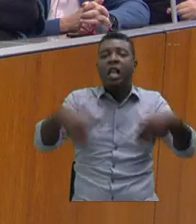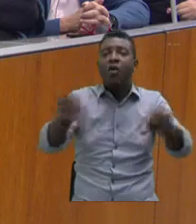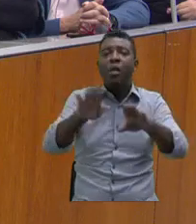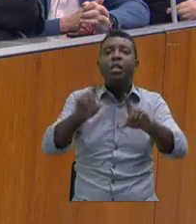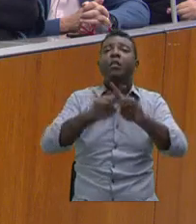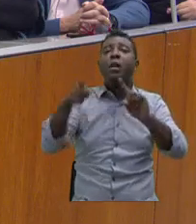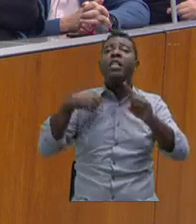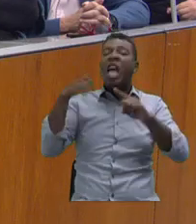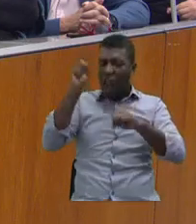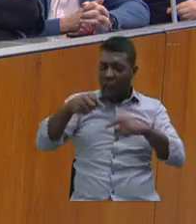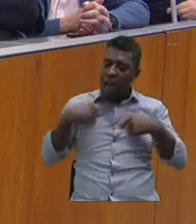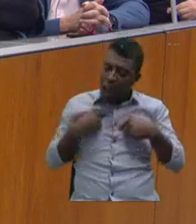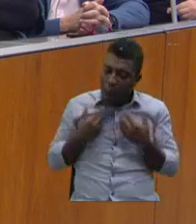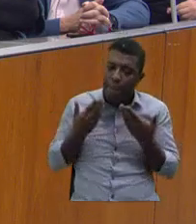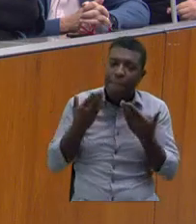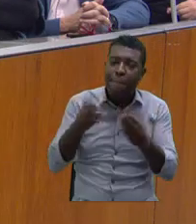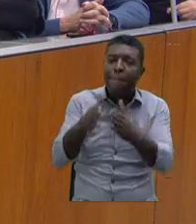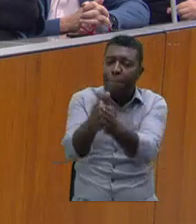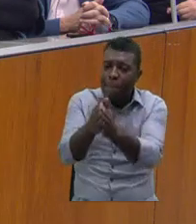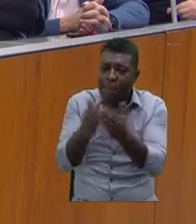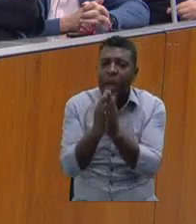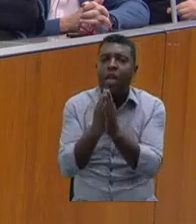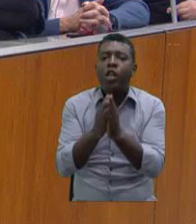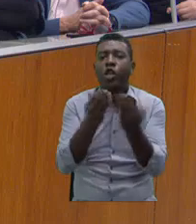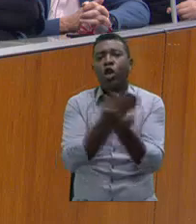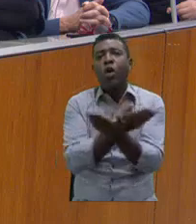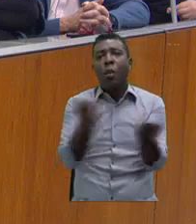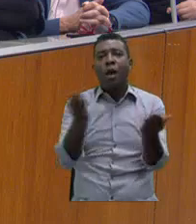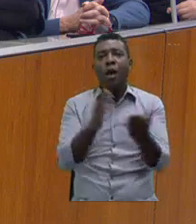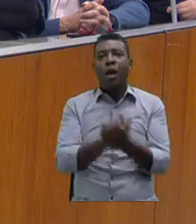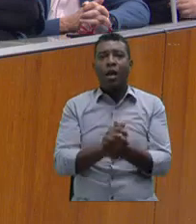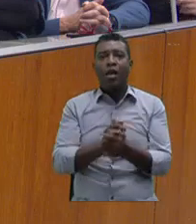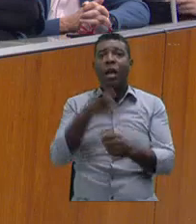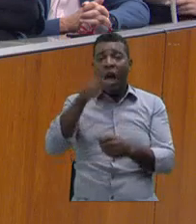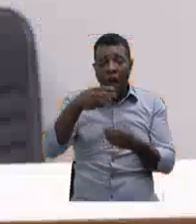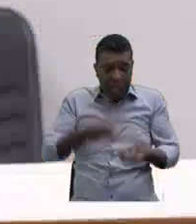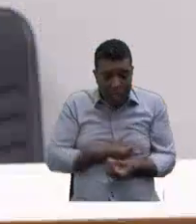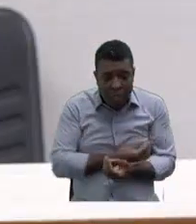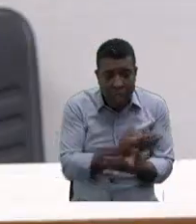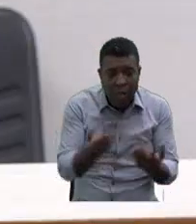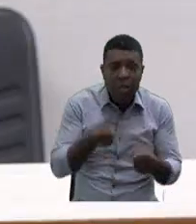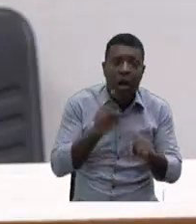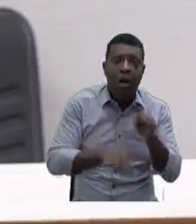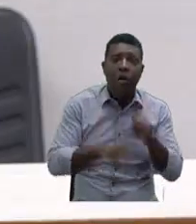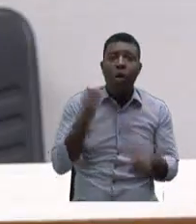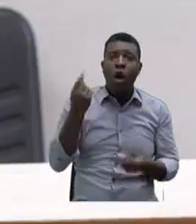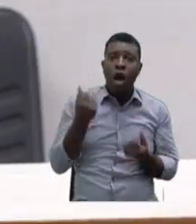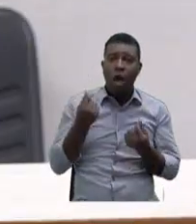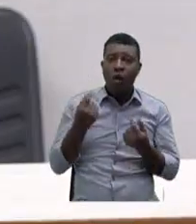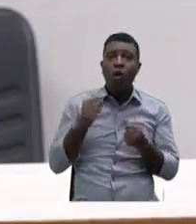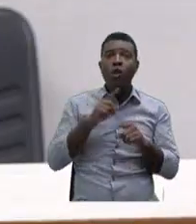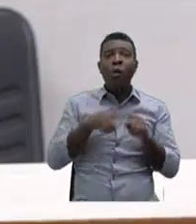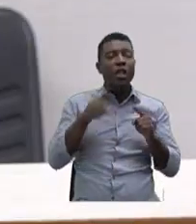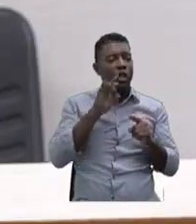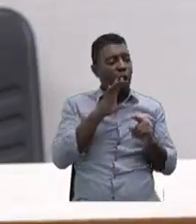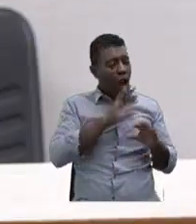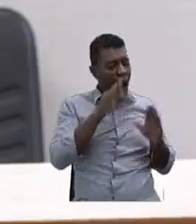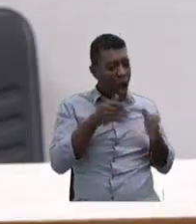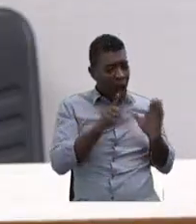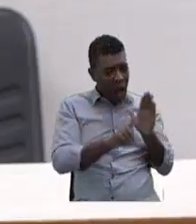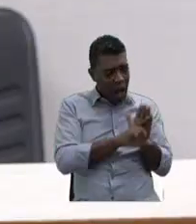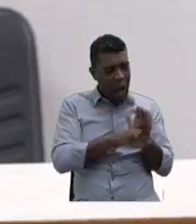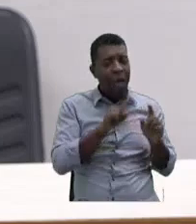é um pedido que eu faço, que a distribuição dos recursos, e não somente da Lei Paulo Gustavo, mas de todos os recursos da